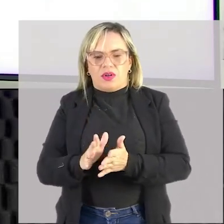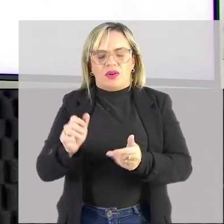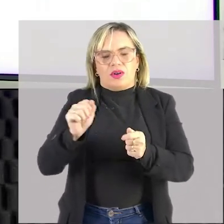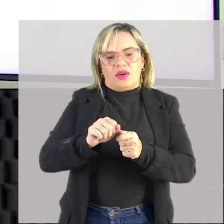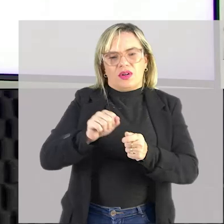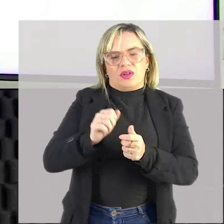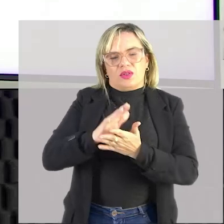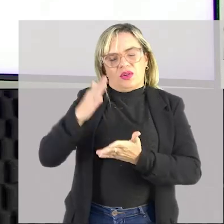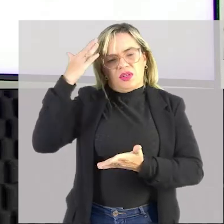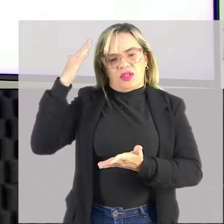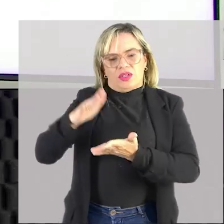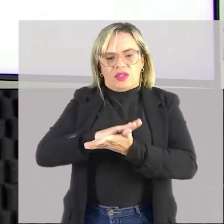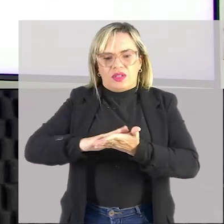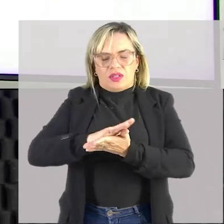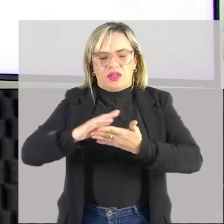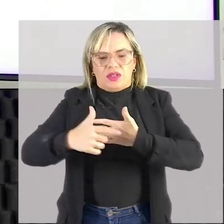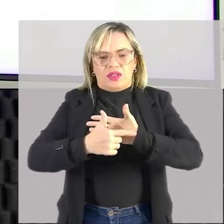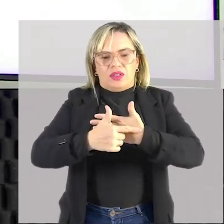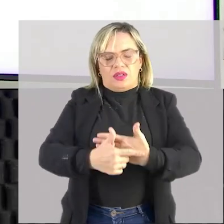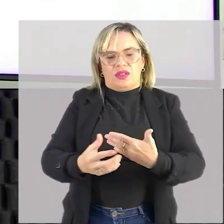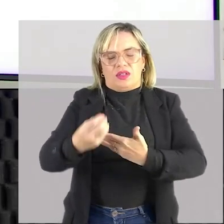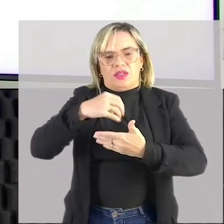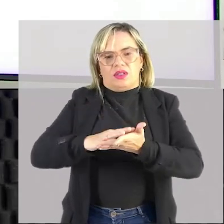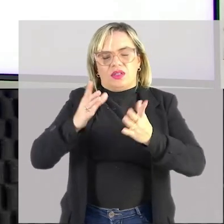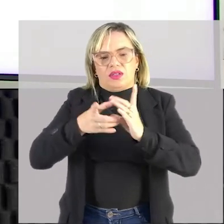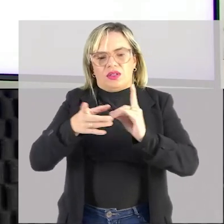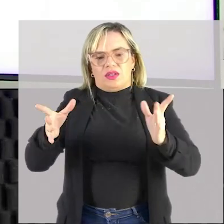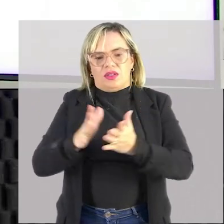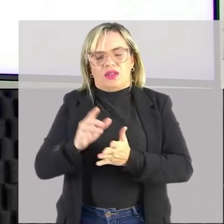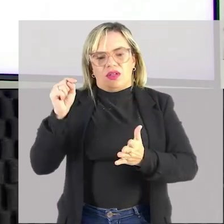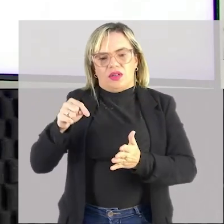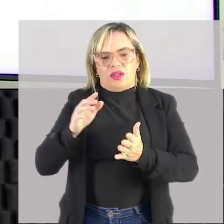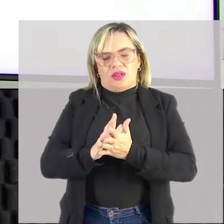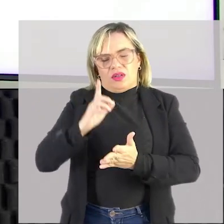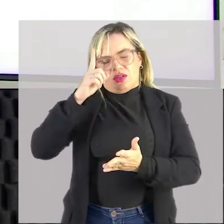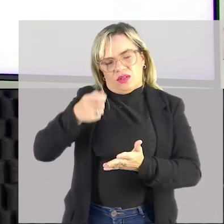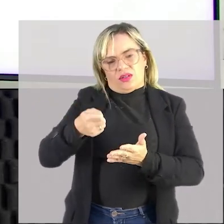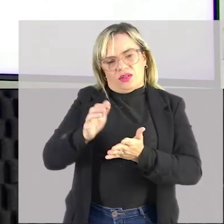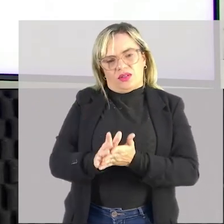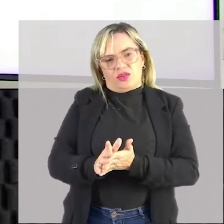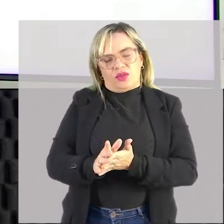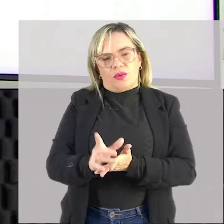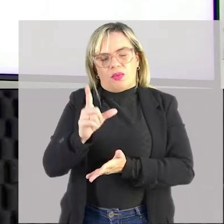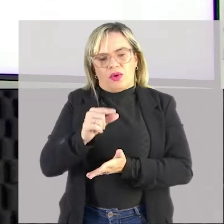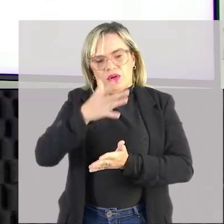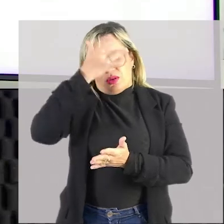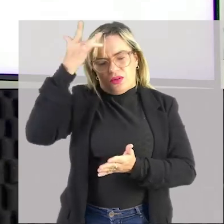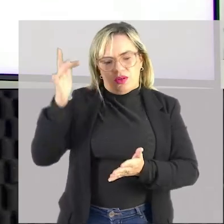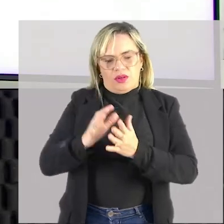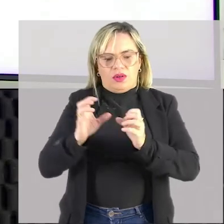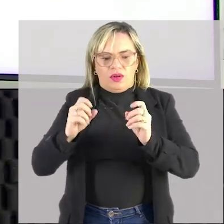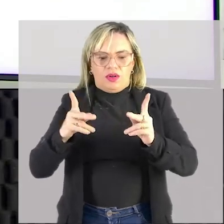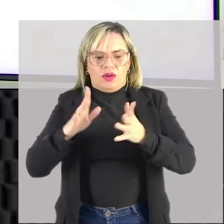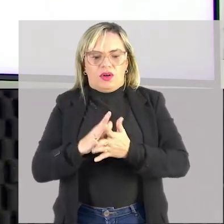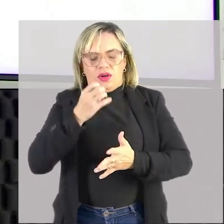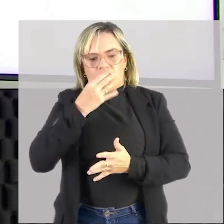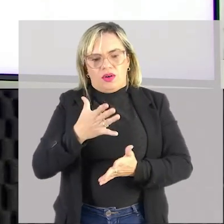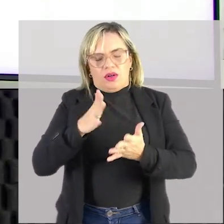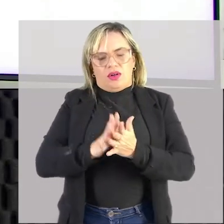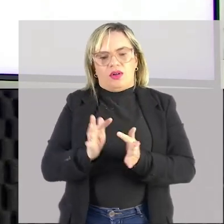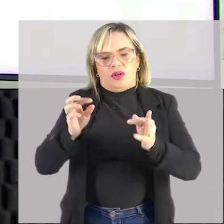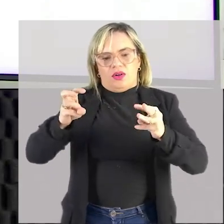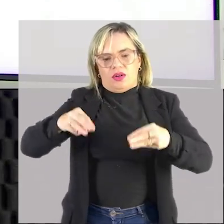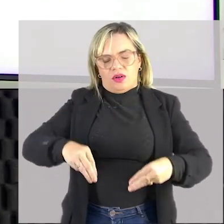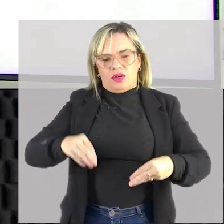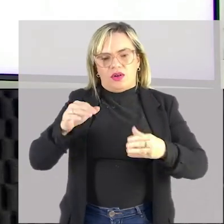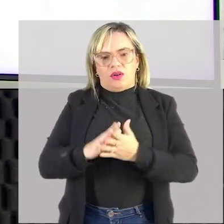pessoas não compreendam o seu papel dentro desse processo democrático, também é decisão da minoria, ok? Bom, chegamos ao